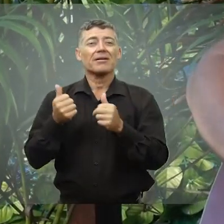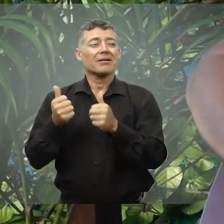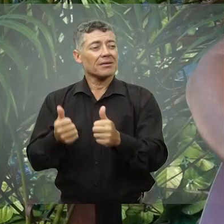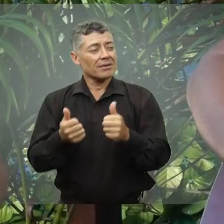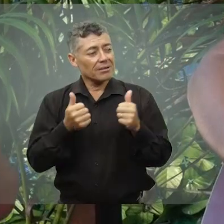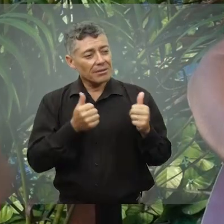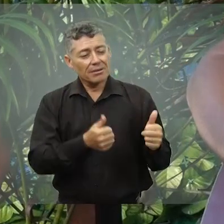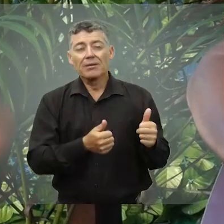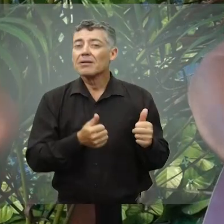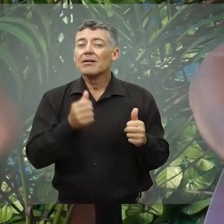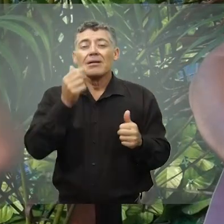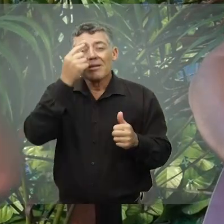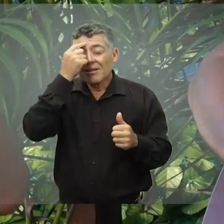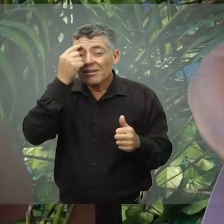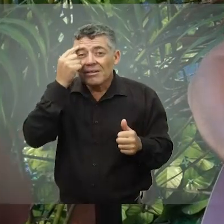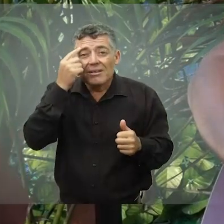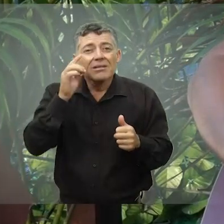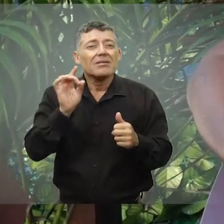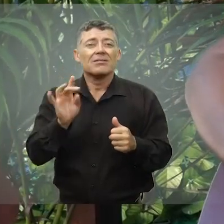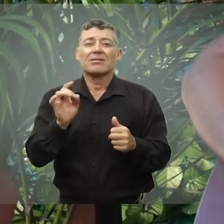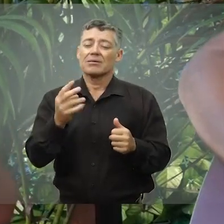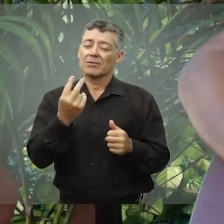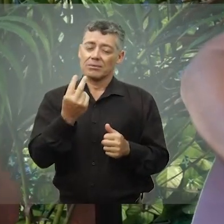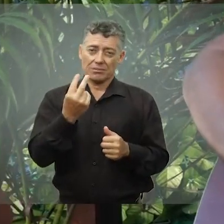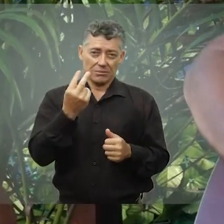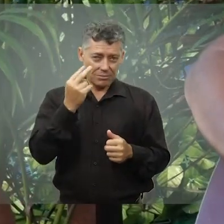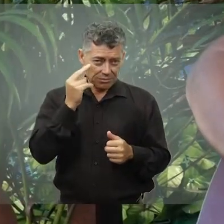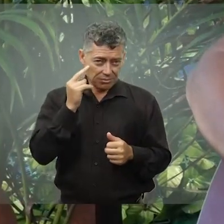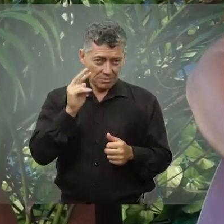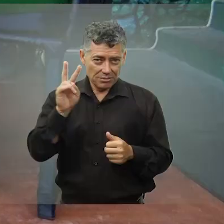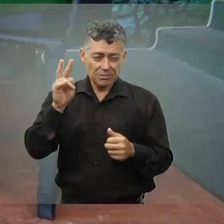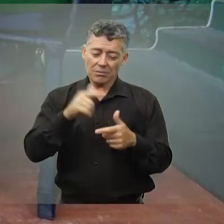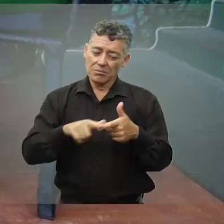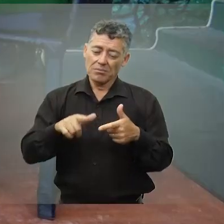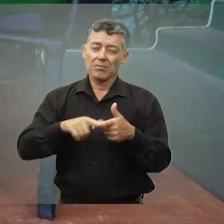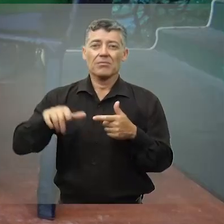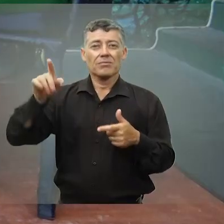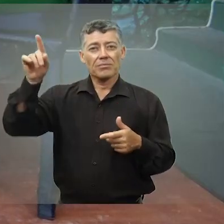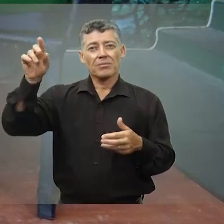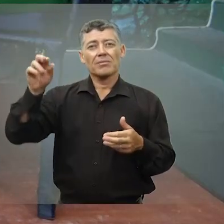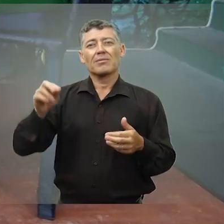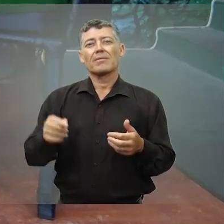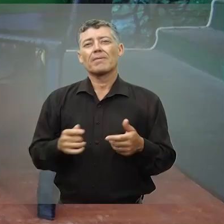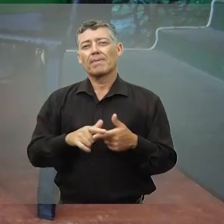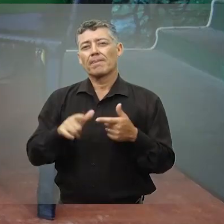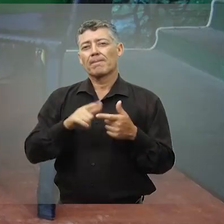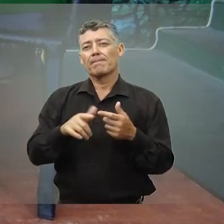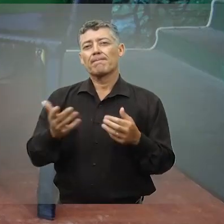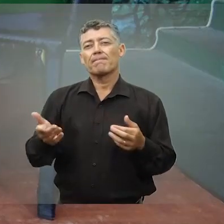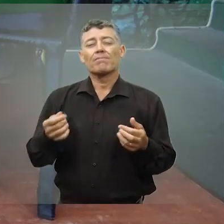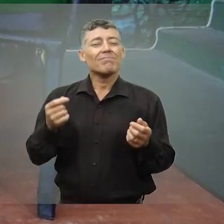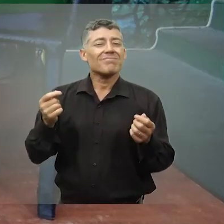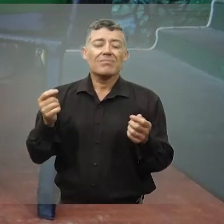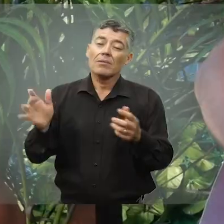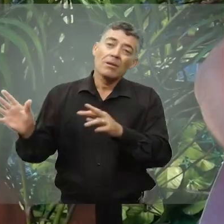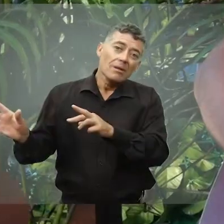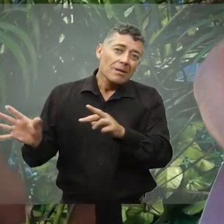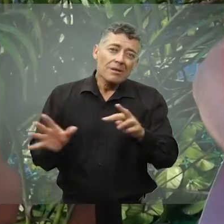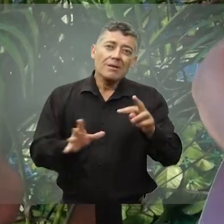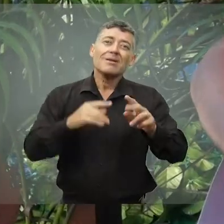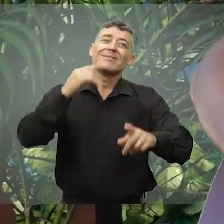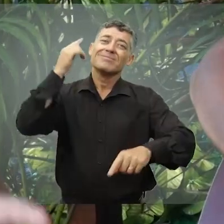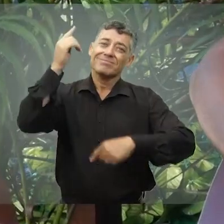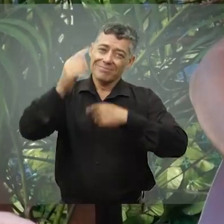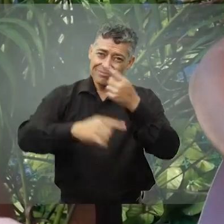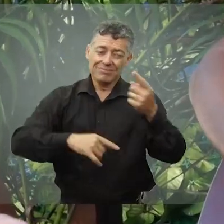bem inseguro. E duas músicas depois houve um problema no som e teve a semana seguinte, mais uma vez,